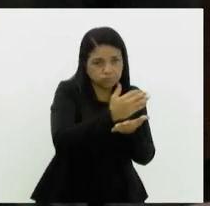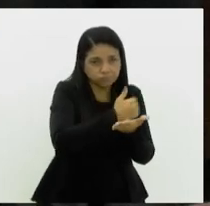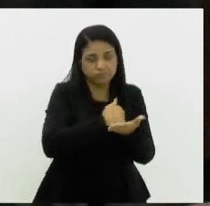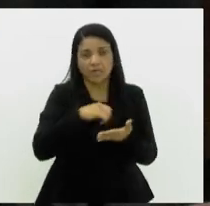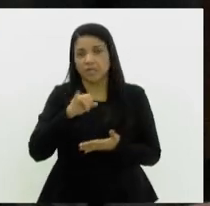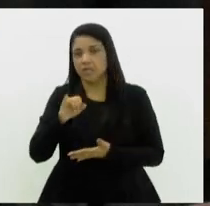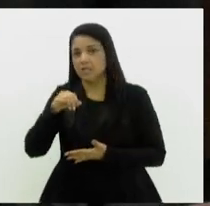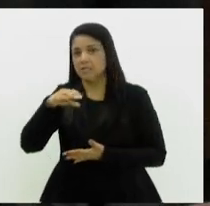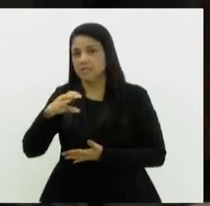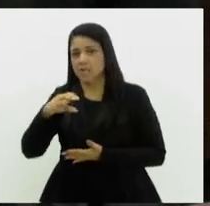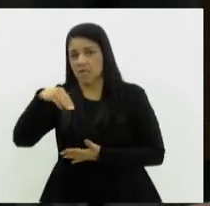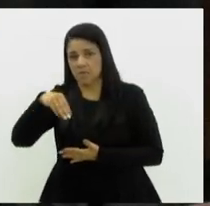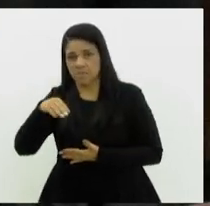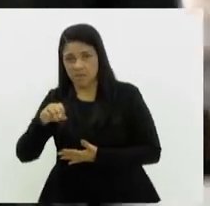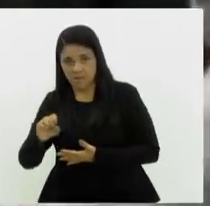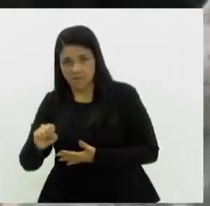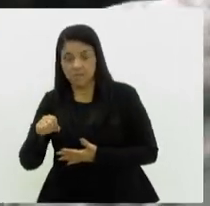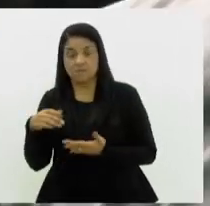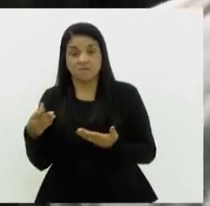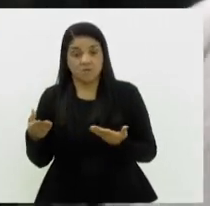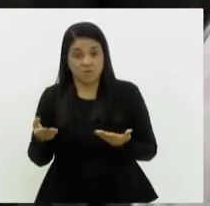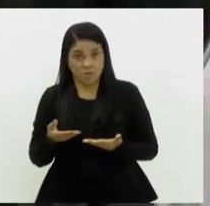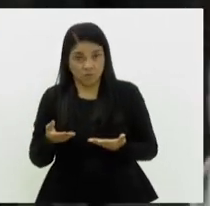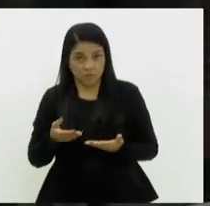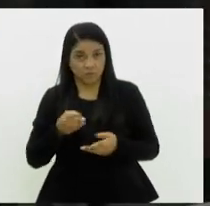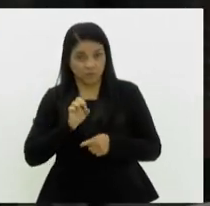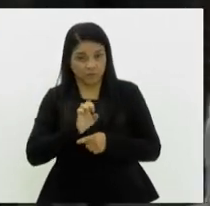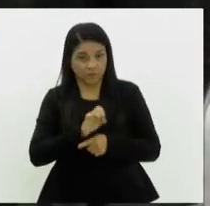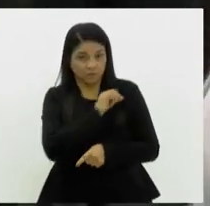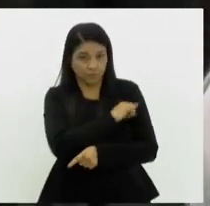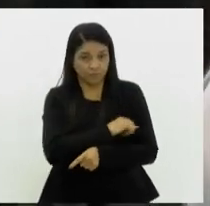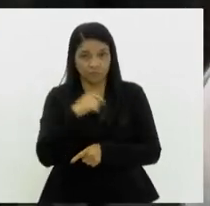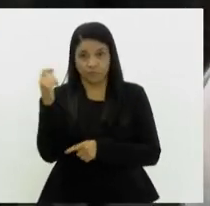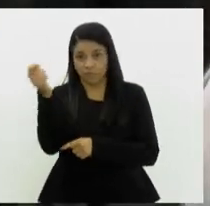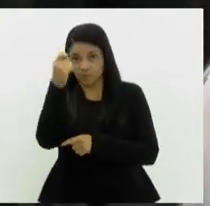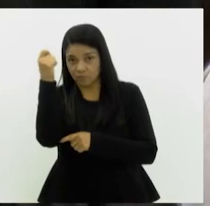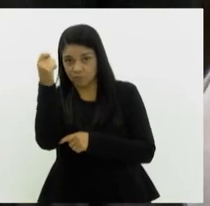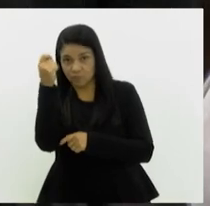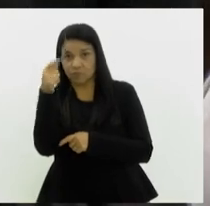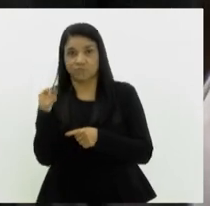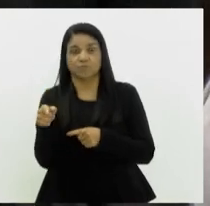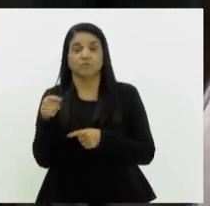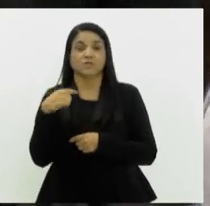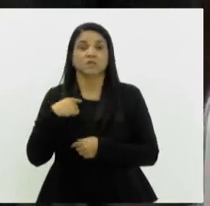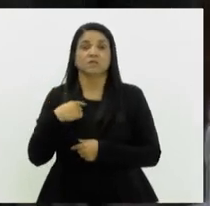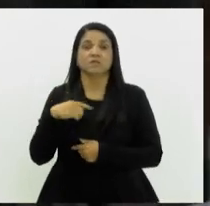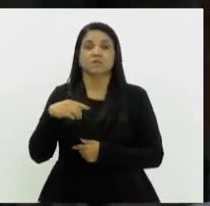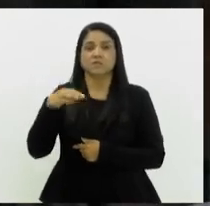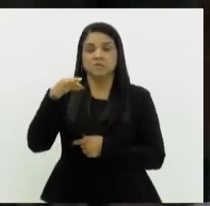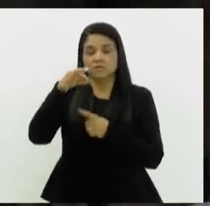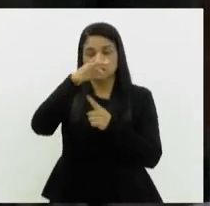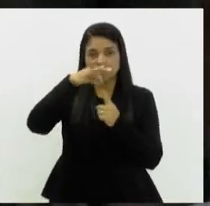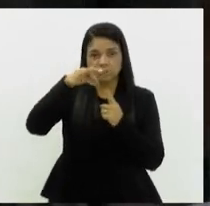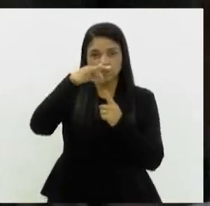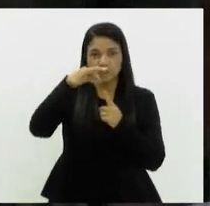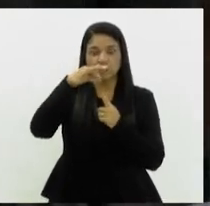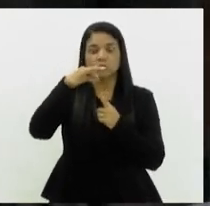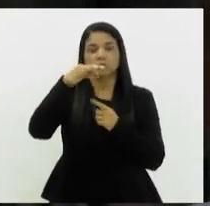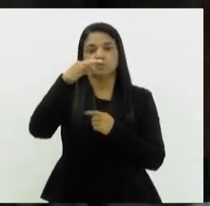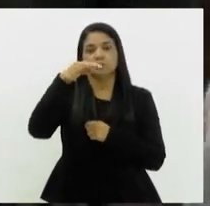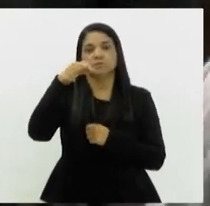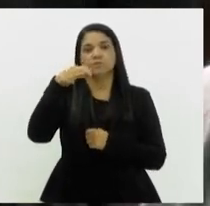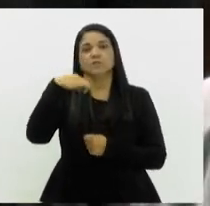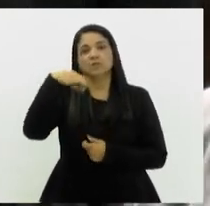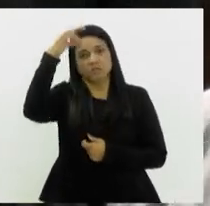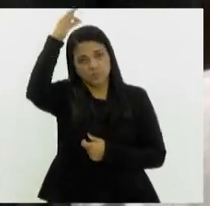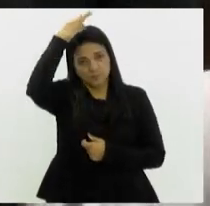Brasil. Hoje, o Rio de Janeiro, Rio Grande do Sul, Espírito Santo, Santa Catarina,